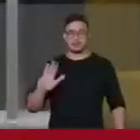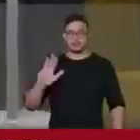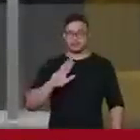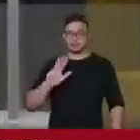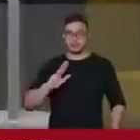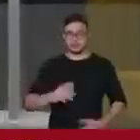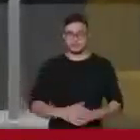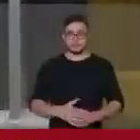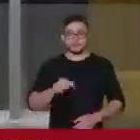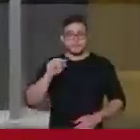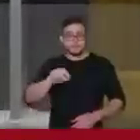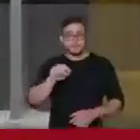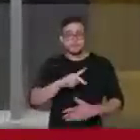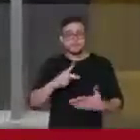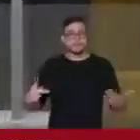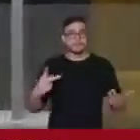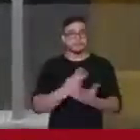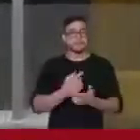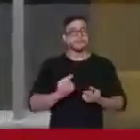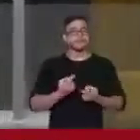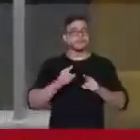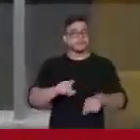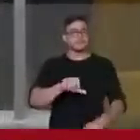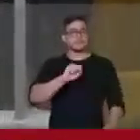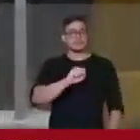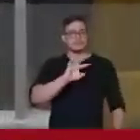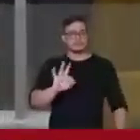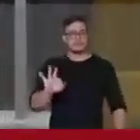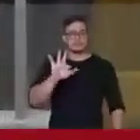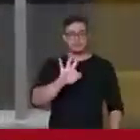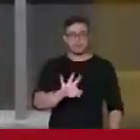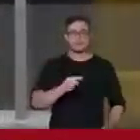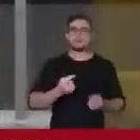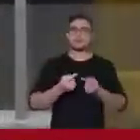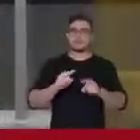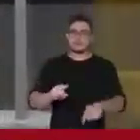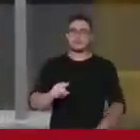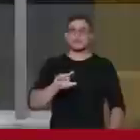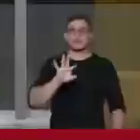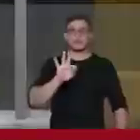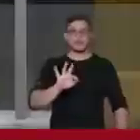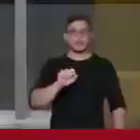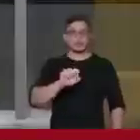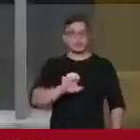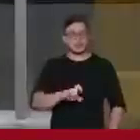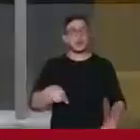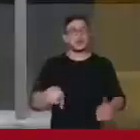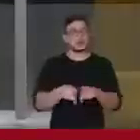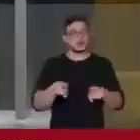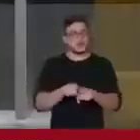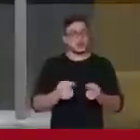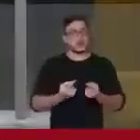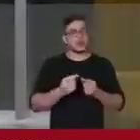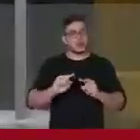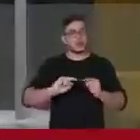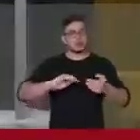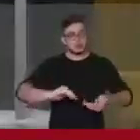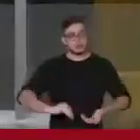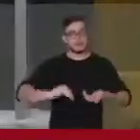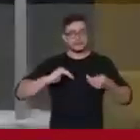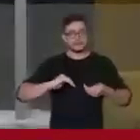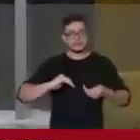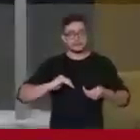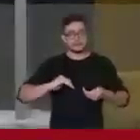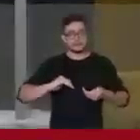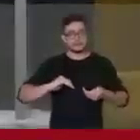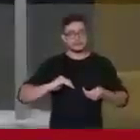atentado foi contra o STF e o TSE o atentado foi contra a câmara de deputado do congresso nacional e o Senado